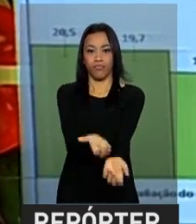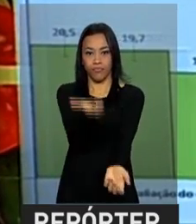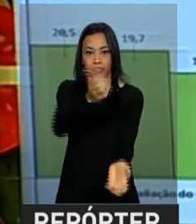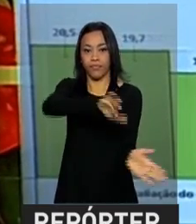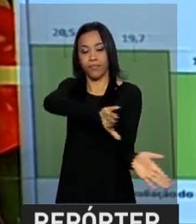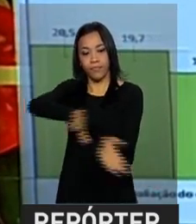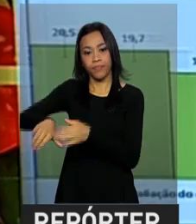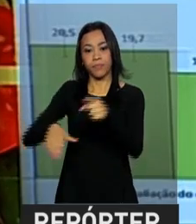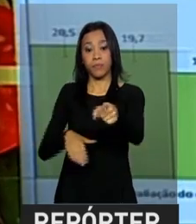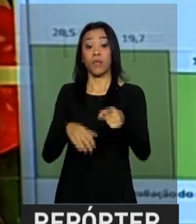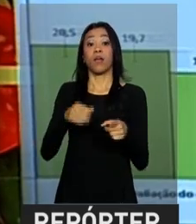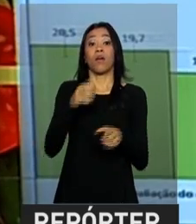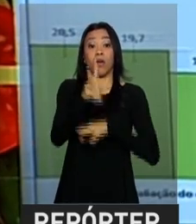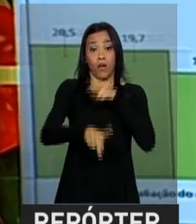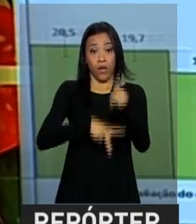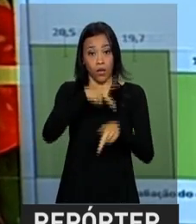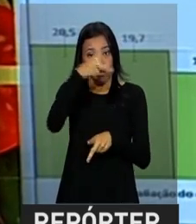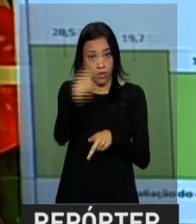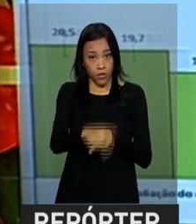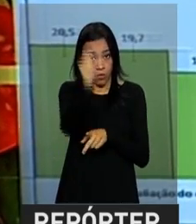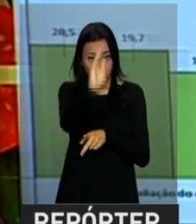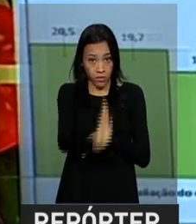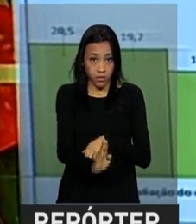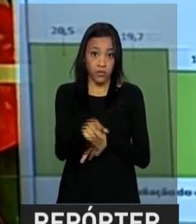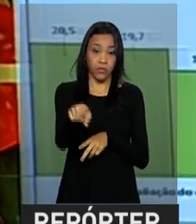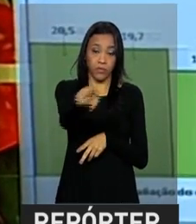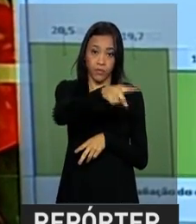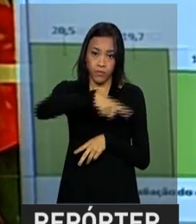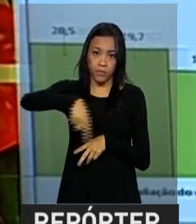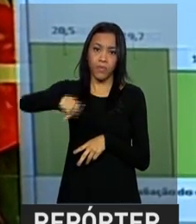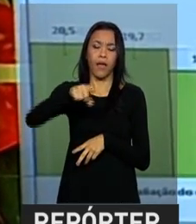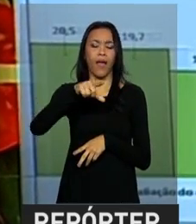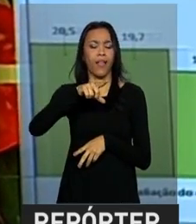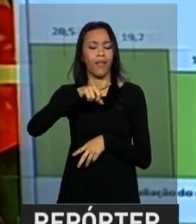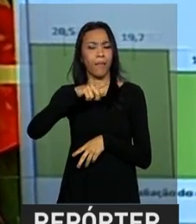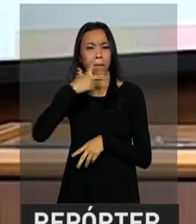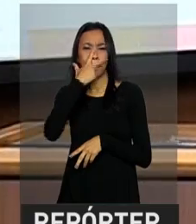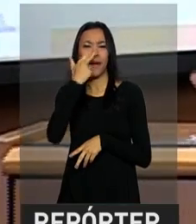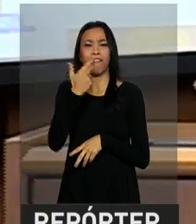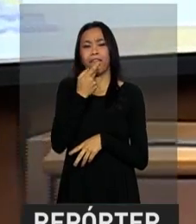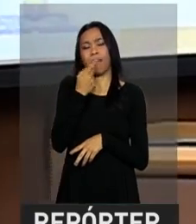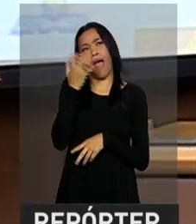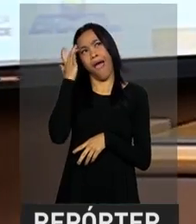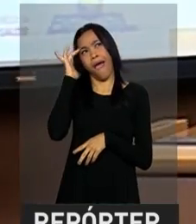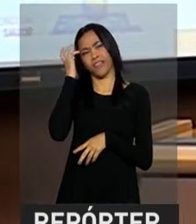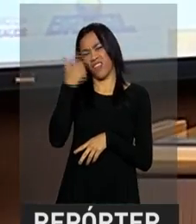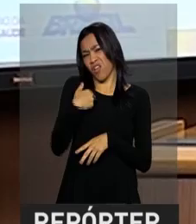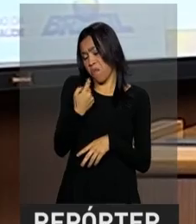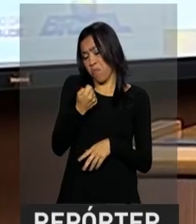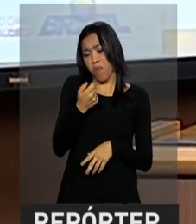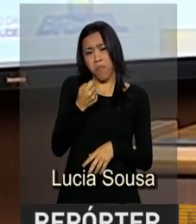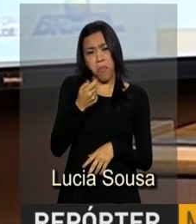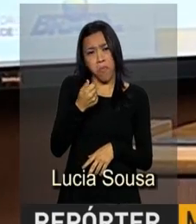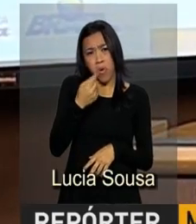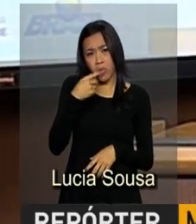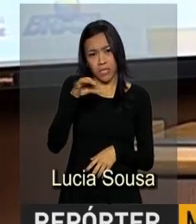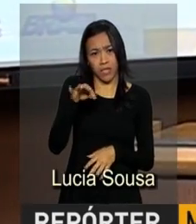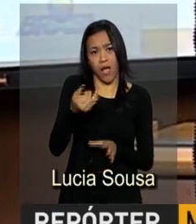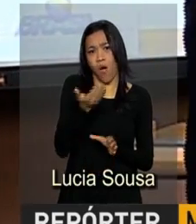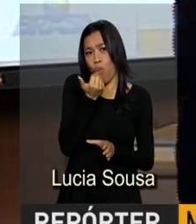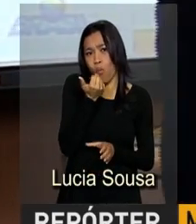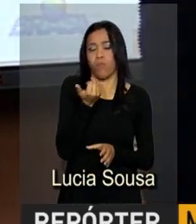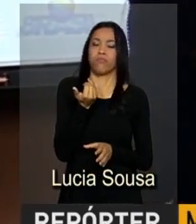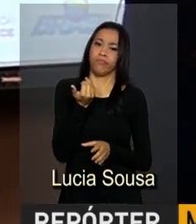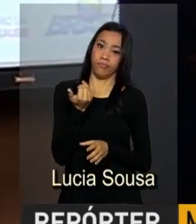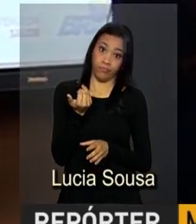a população brasileira ela tem uma percepção de que consome pouco sal isso é importante destacar